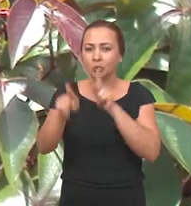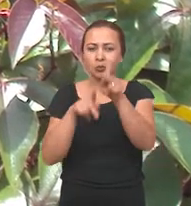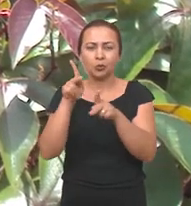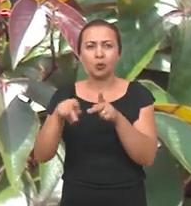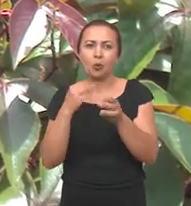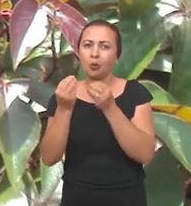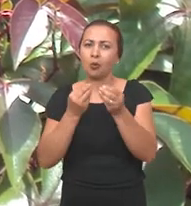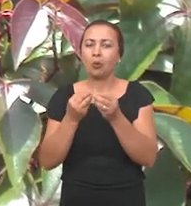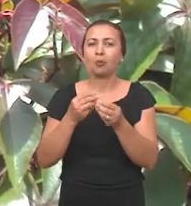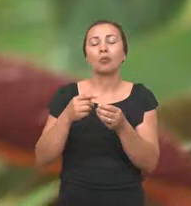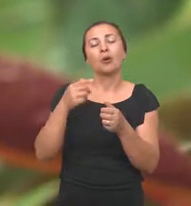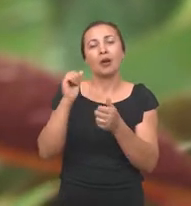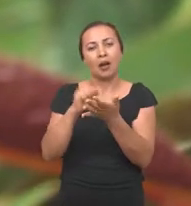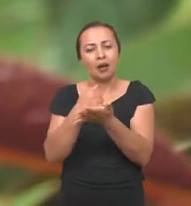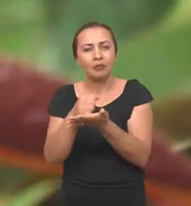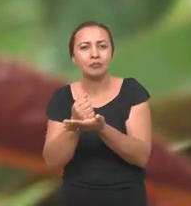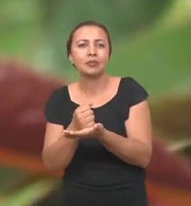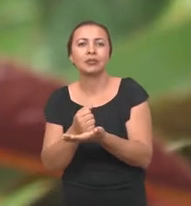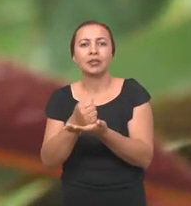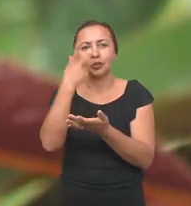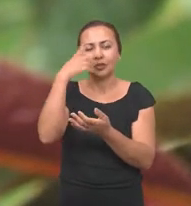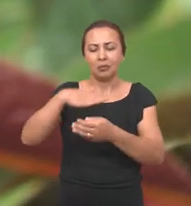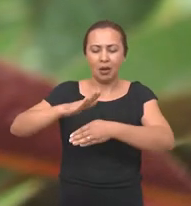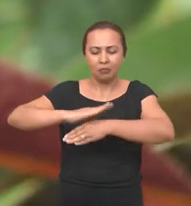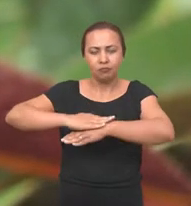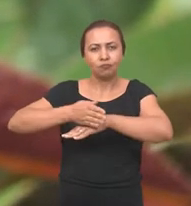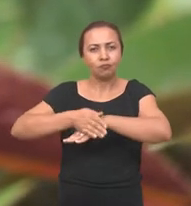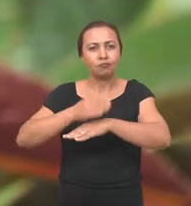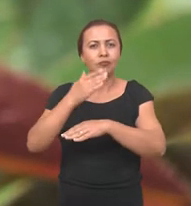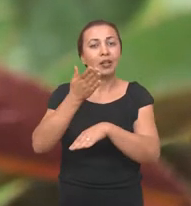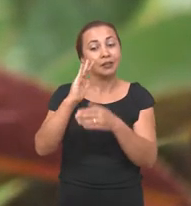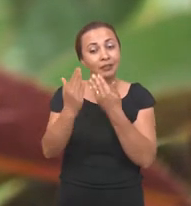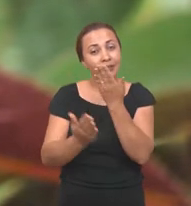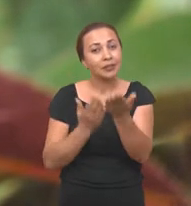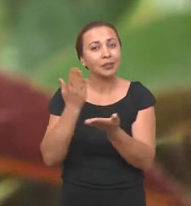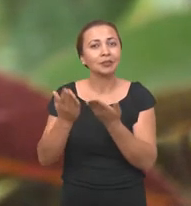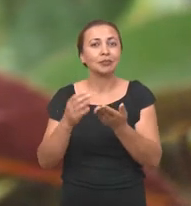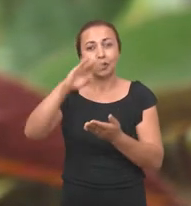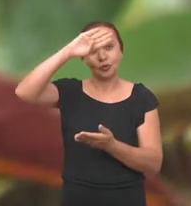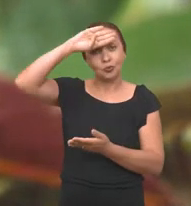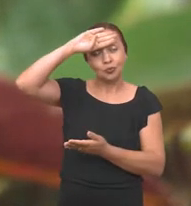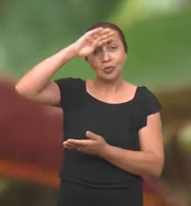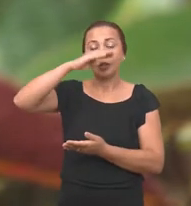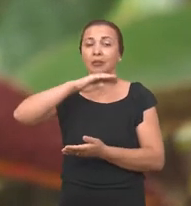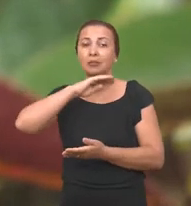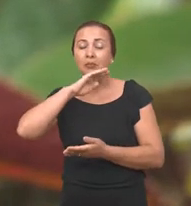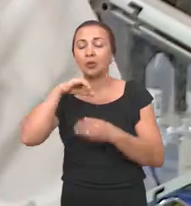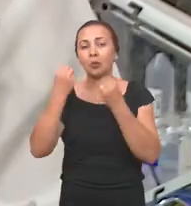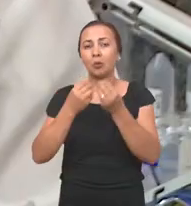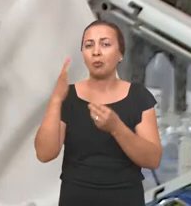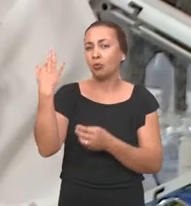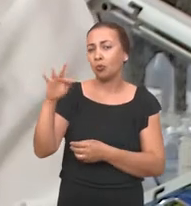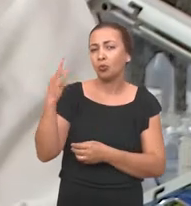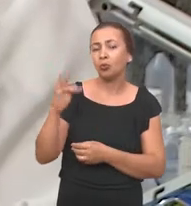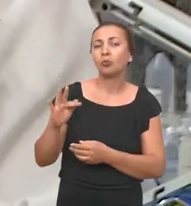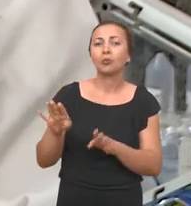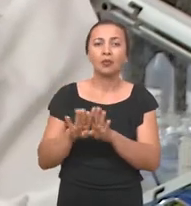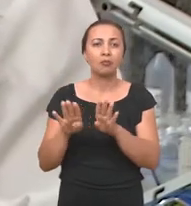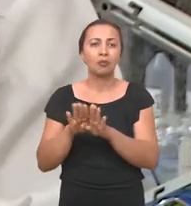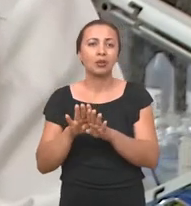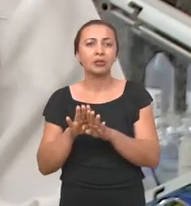como antiofídico, usado também para tratamento de febre, como